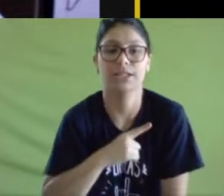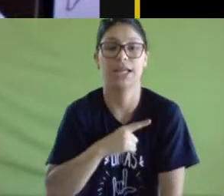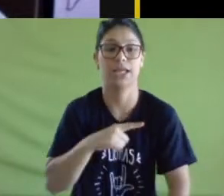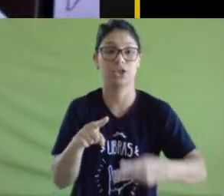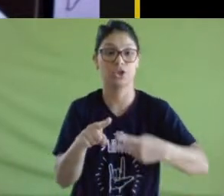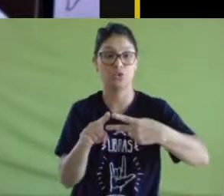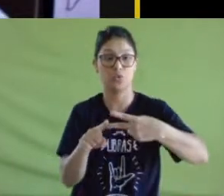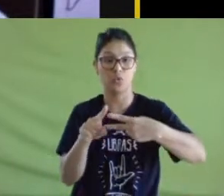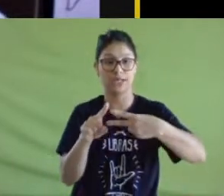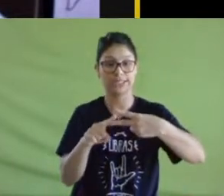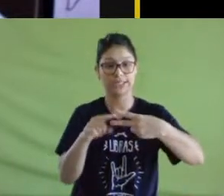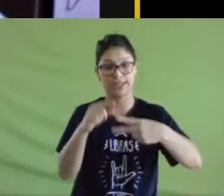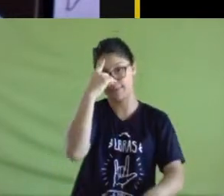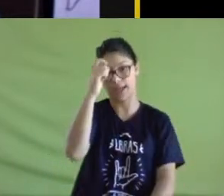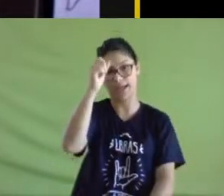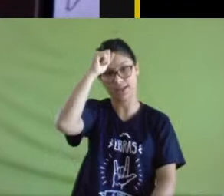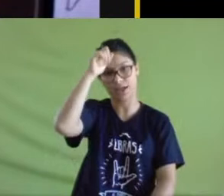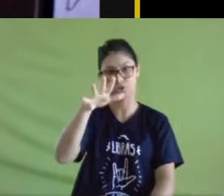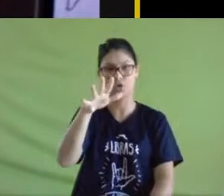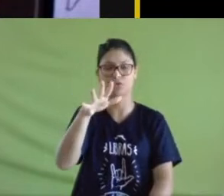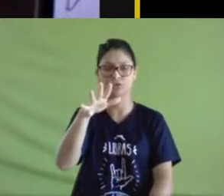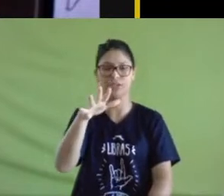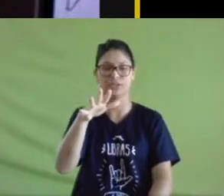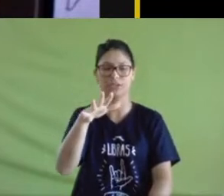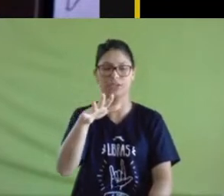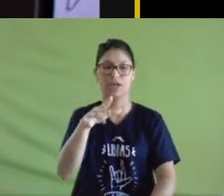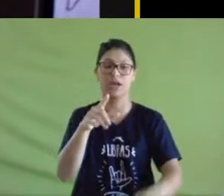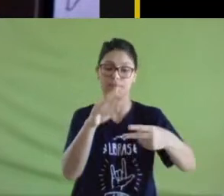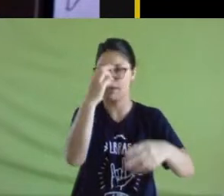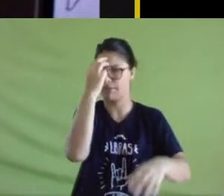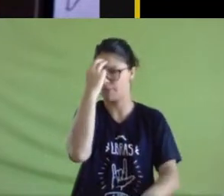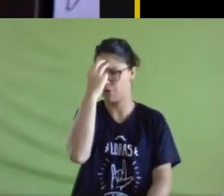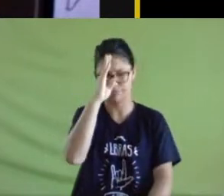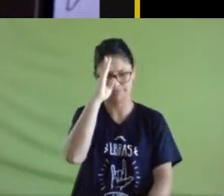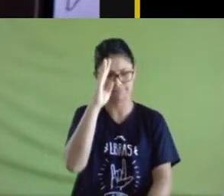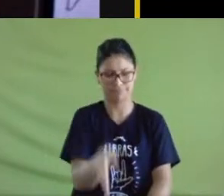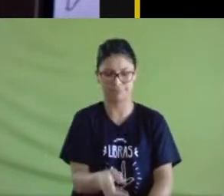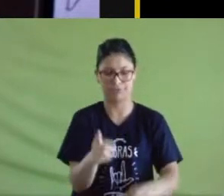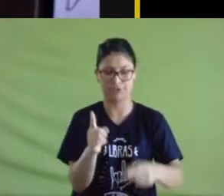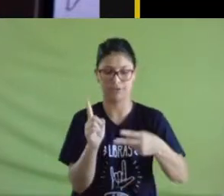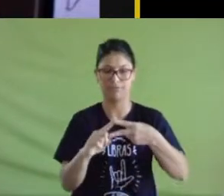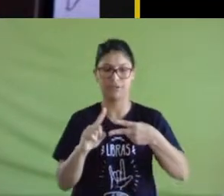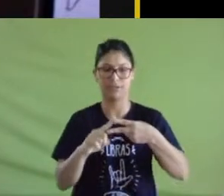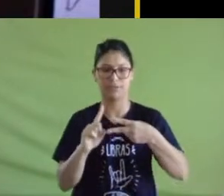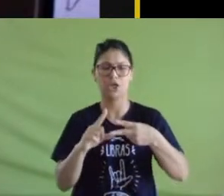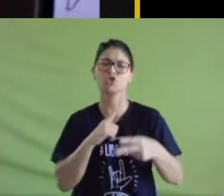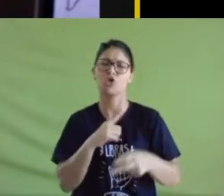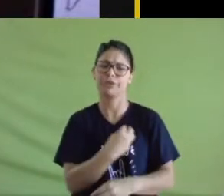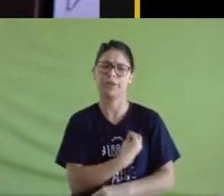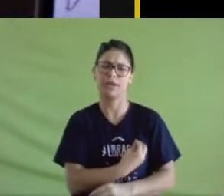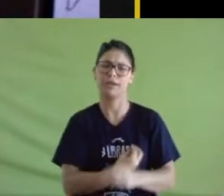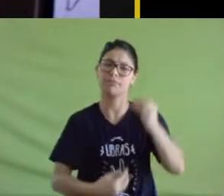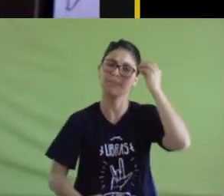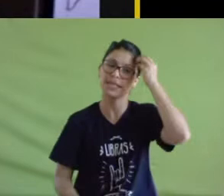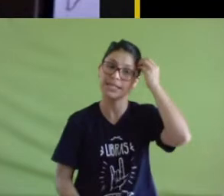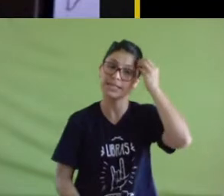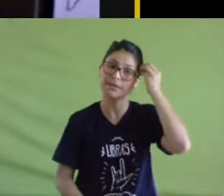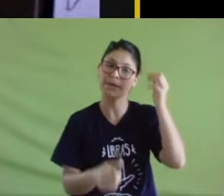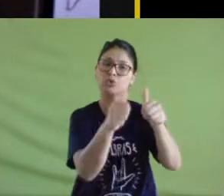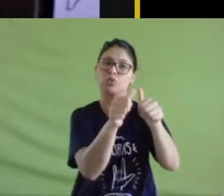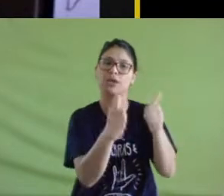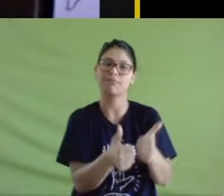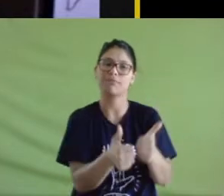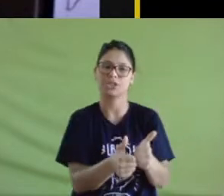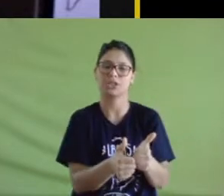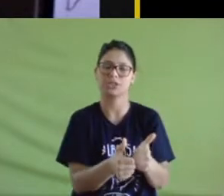é fundamental. A primeira é que só existe pensamento feito por imagens.